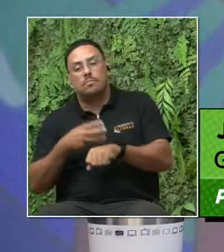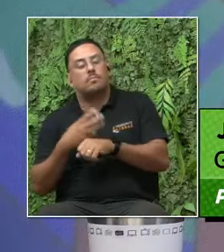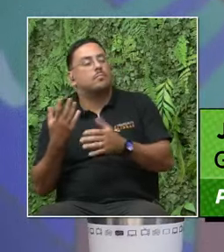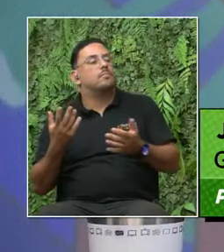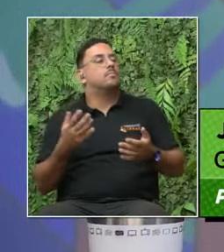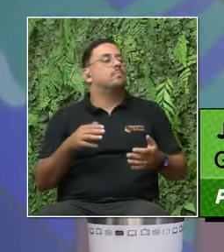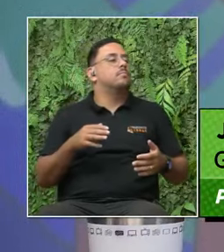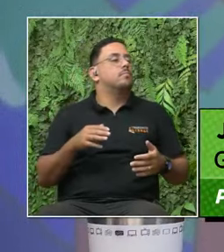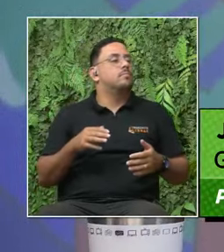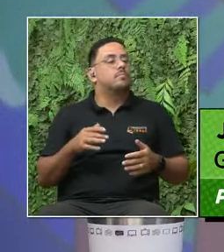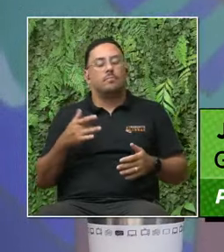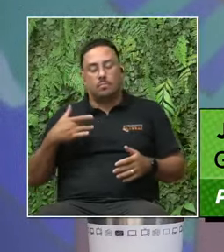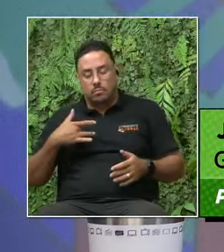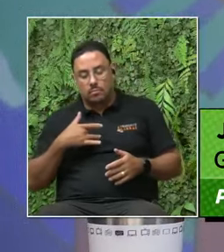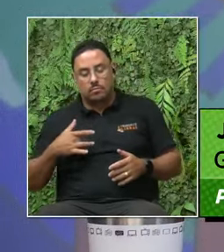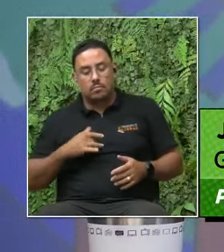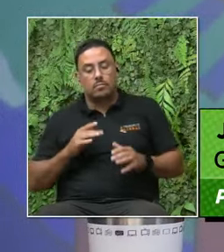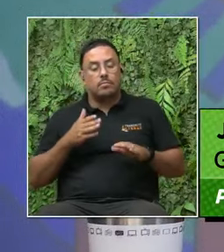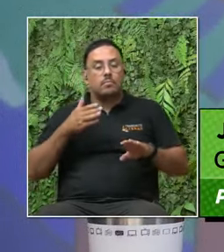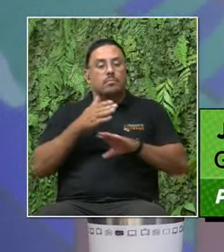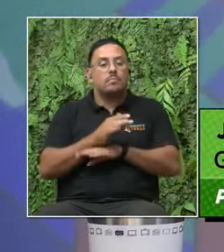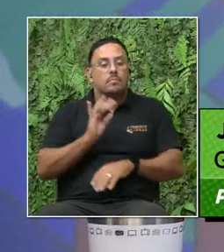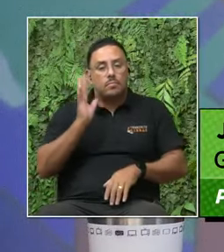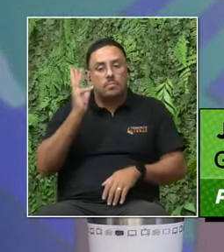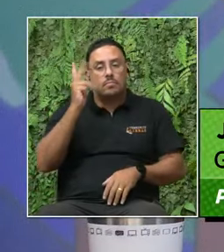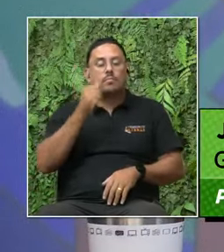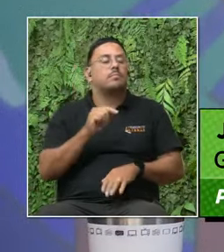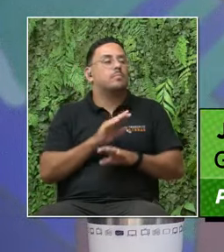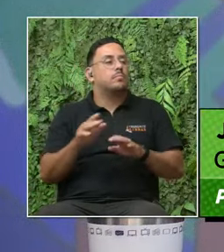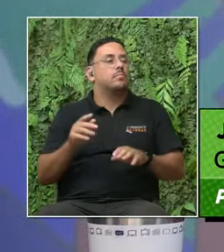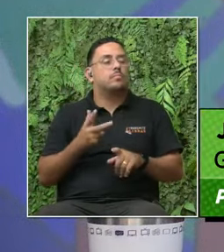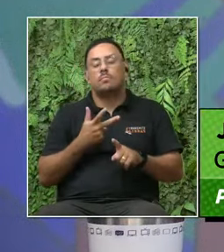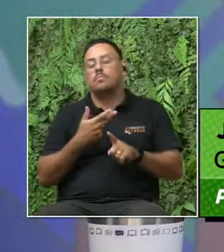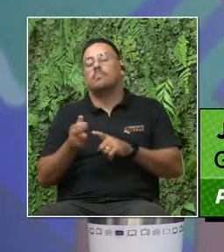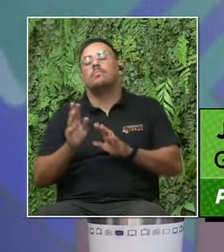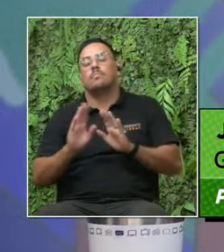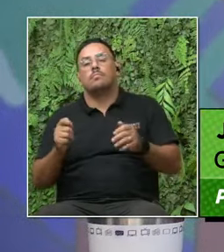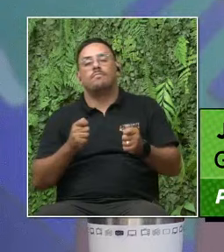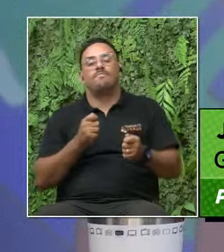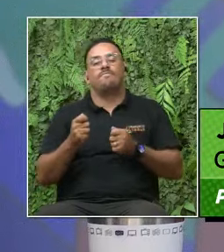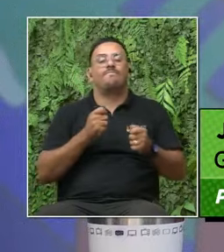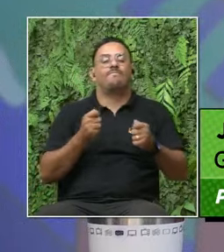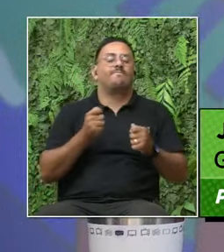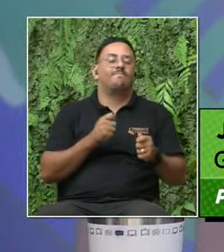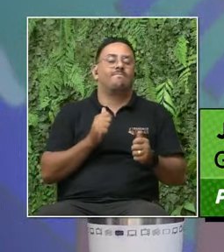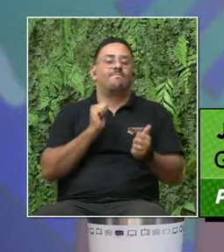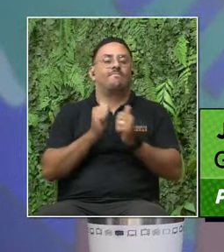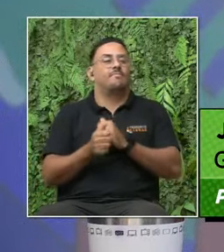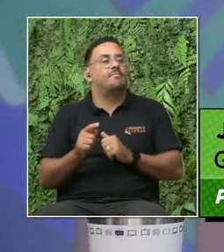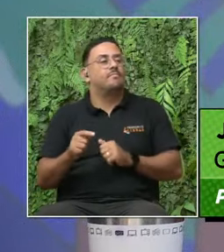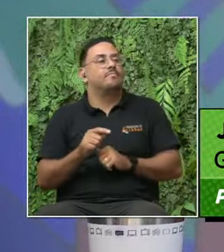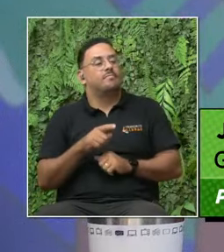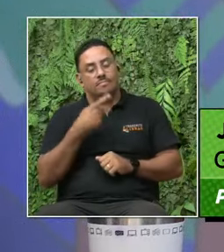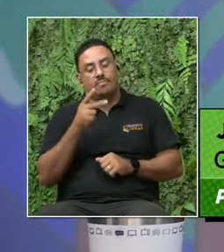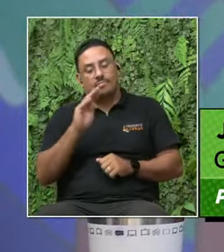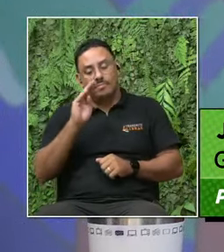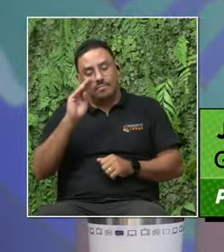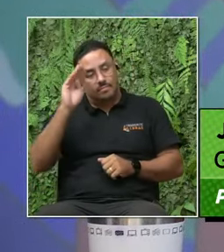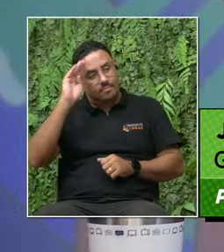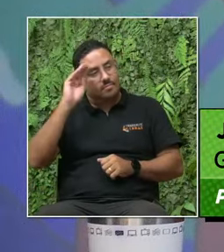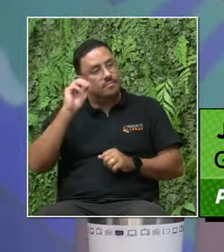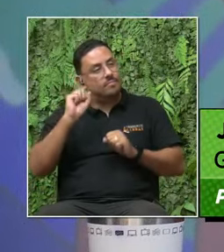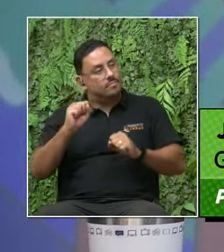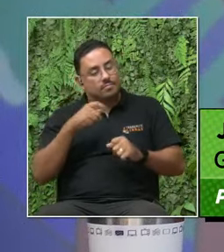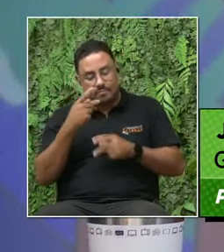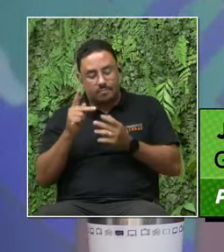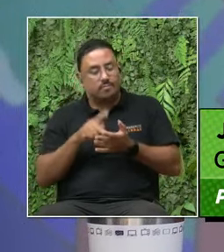Cruzeiro entrou em campo achando que já tava que já tava ganho que era só controlar o jogo eu confesso para vocês eu não vi